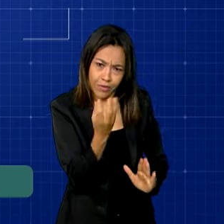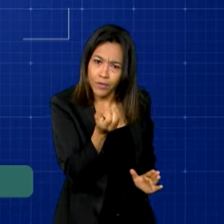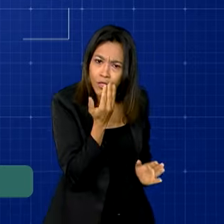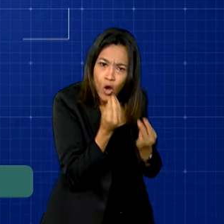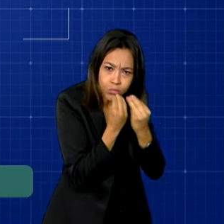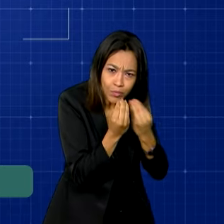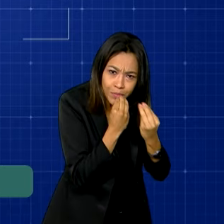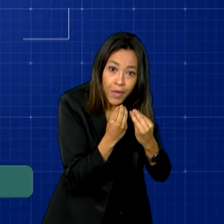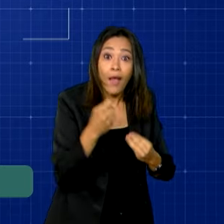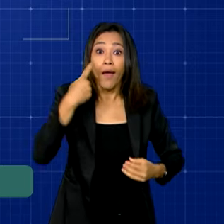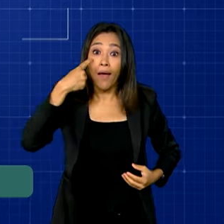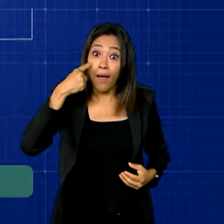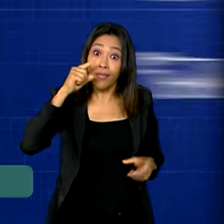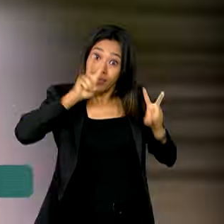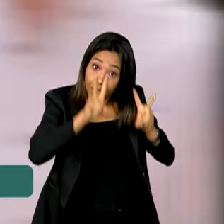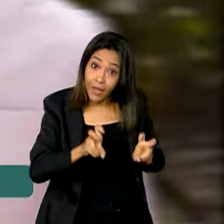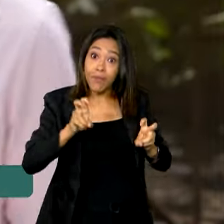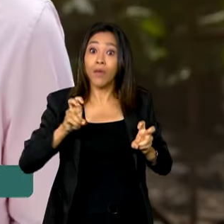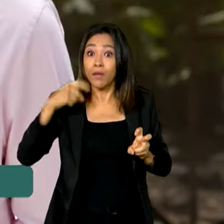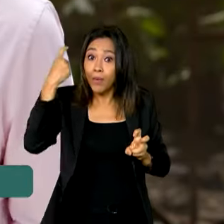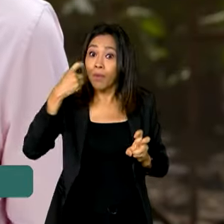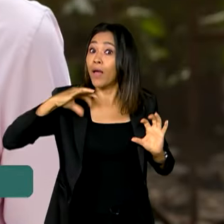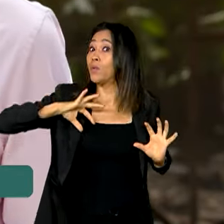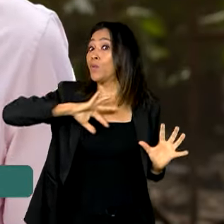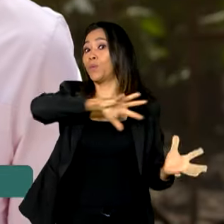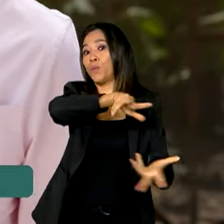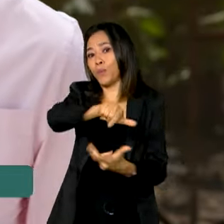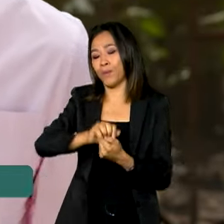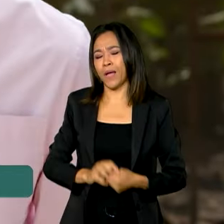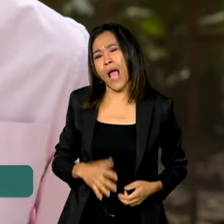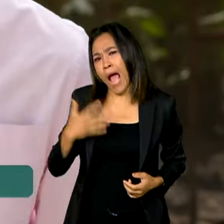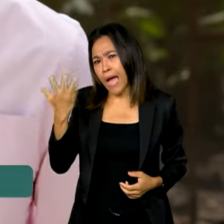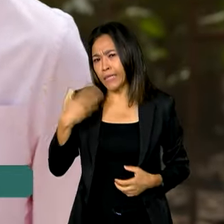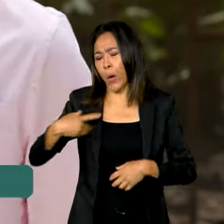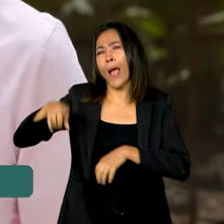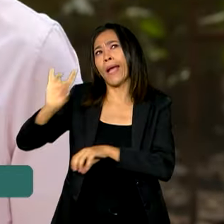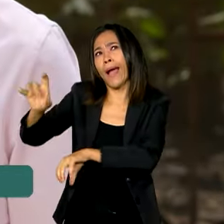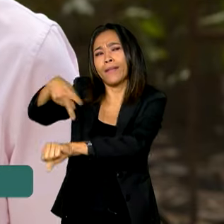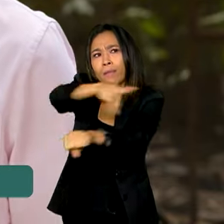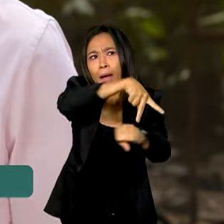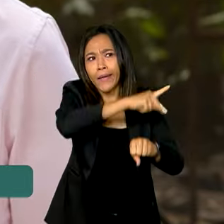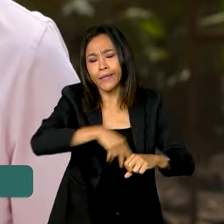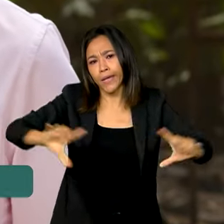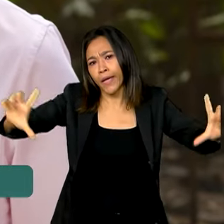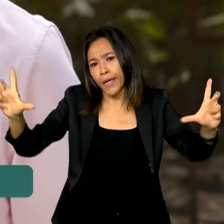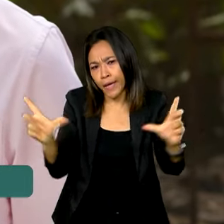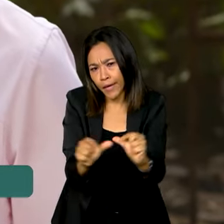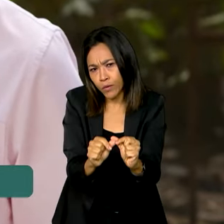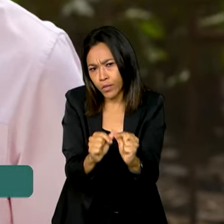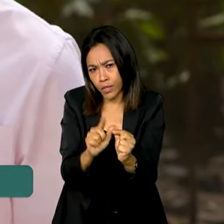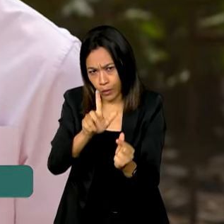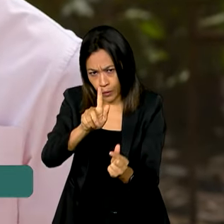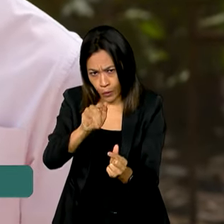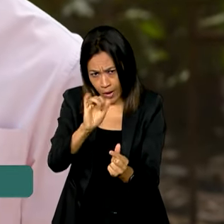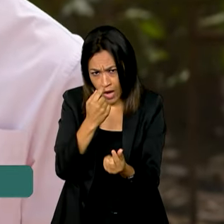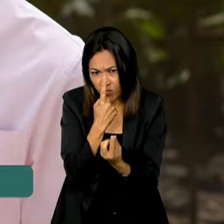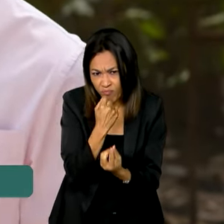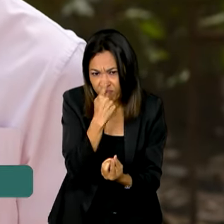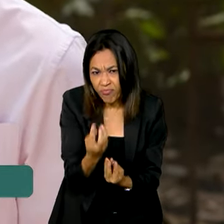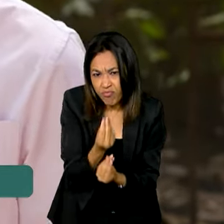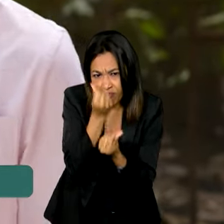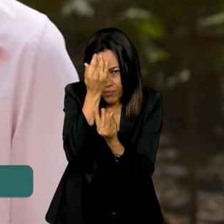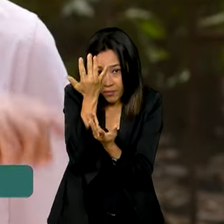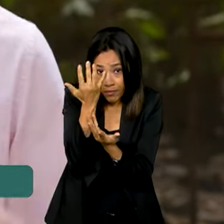que interessa a todo mundo. Mas então, basta cada país reduzir a sua emissão de gases para resolver o problema?